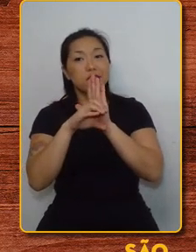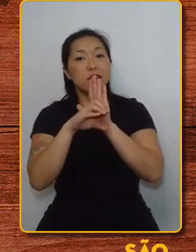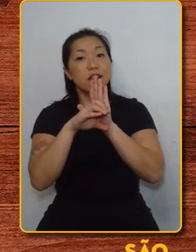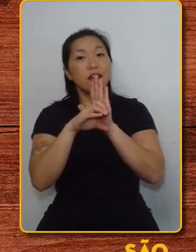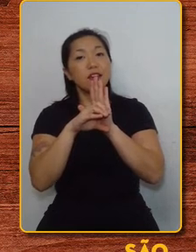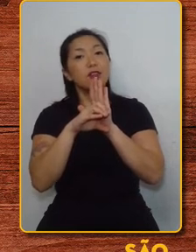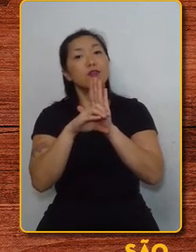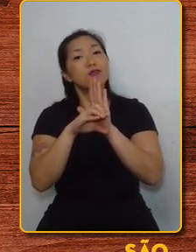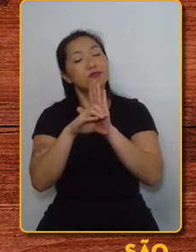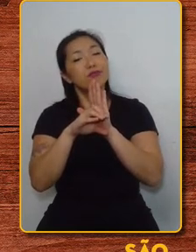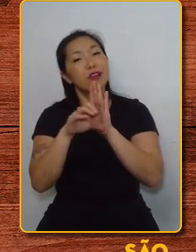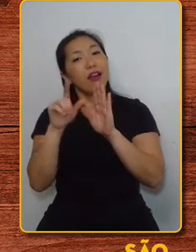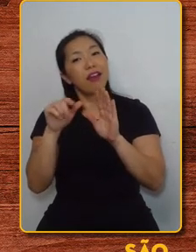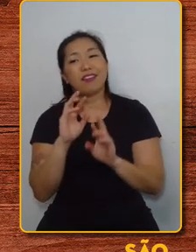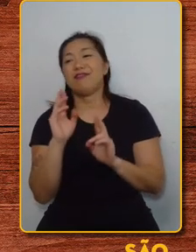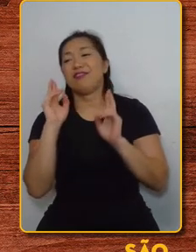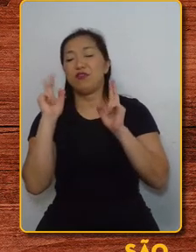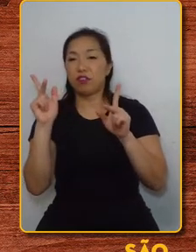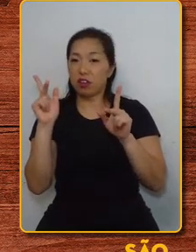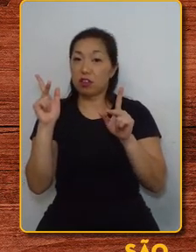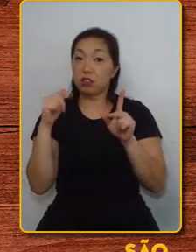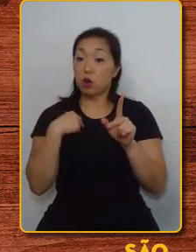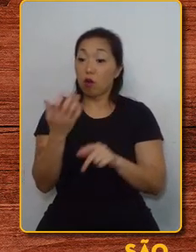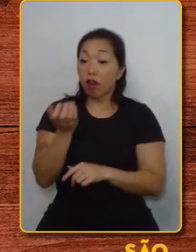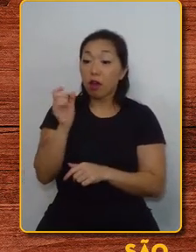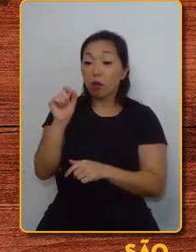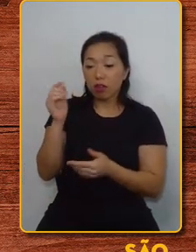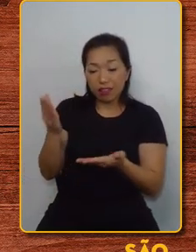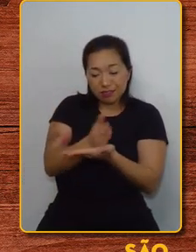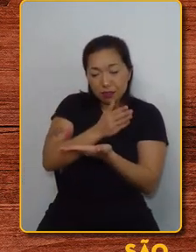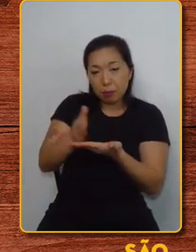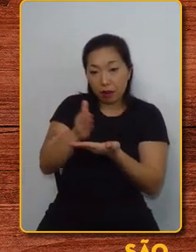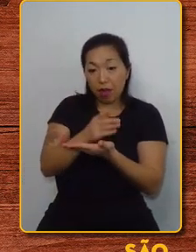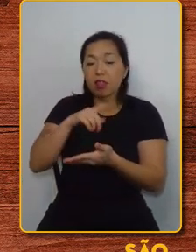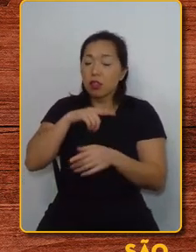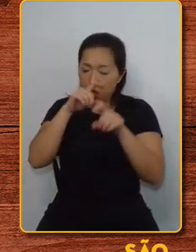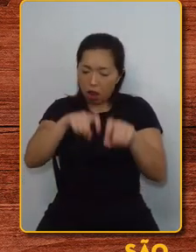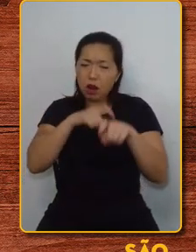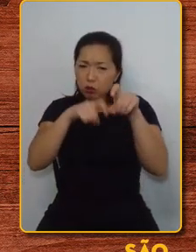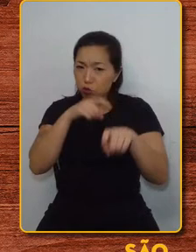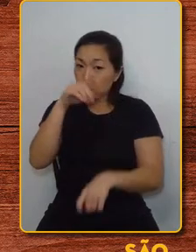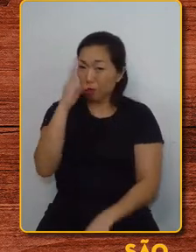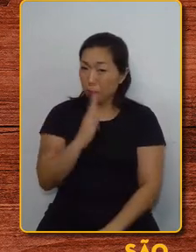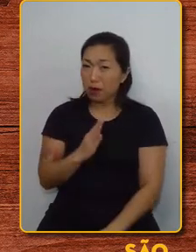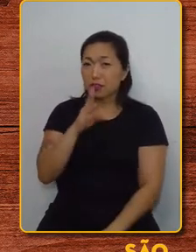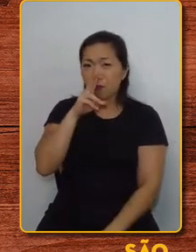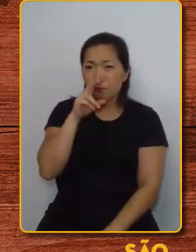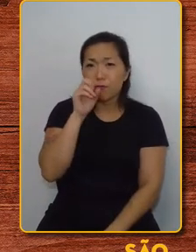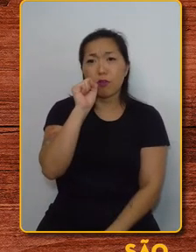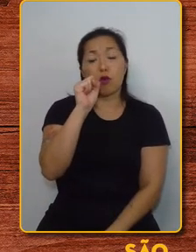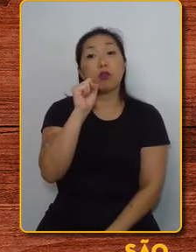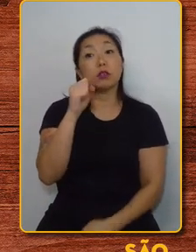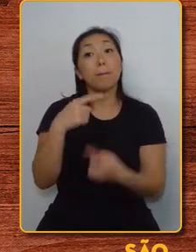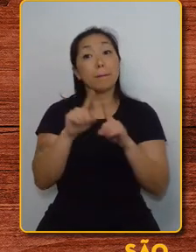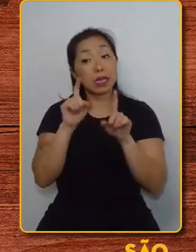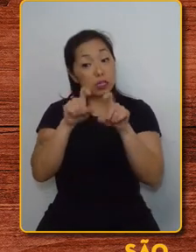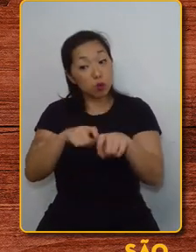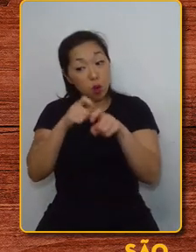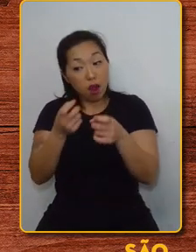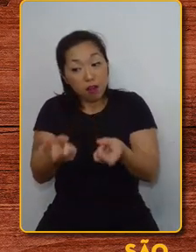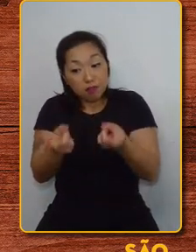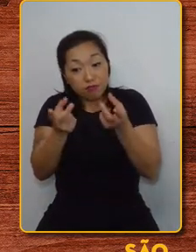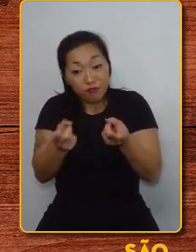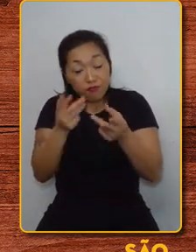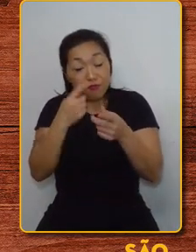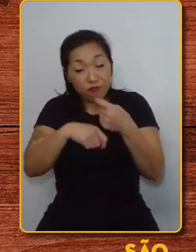muito, mas eu quero separar as duas coisas. Nós temos uma agricultura no Brasil forte, que não tem nada a ver com agronegócio, que não é para